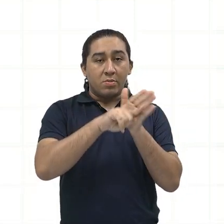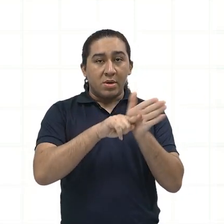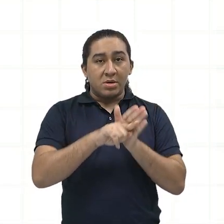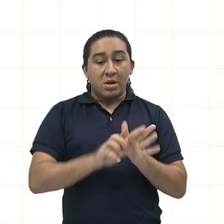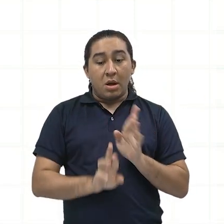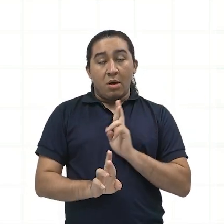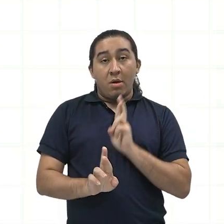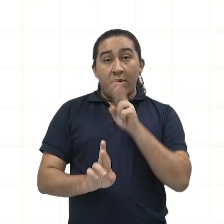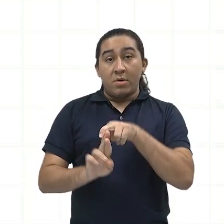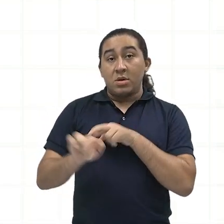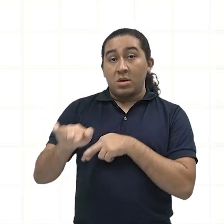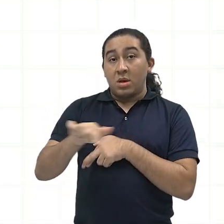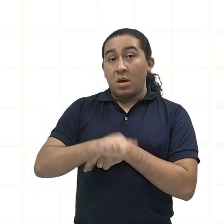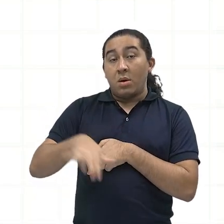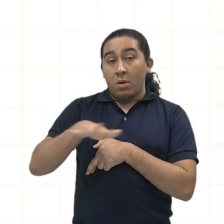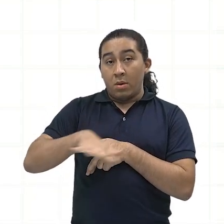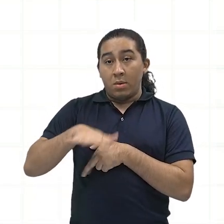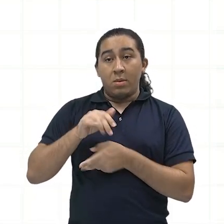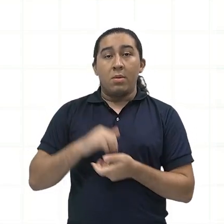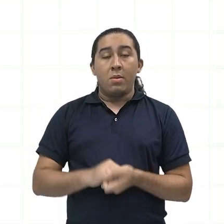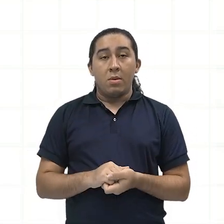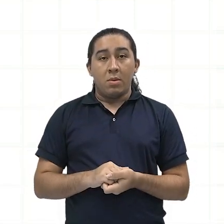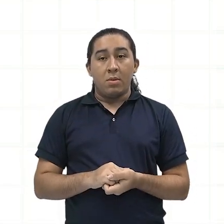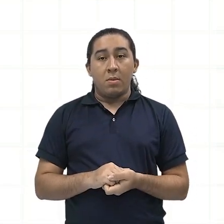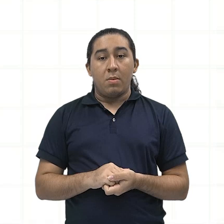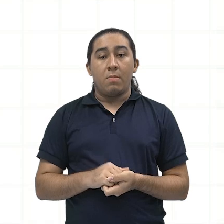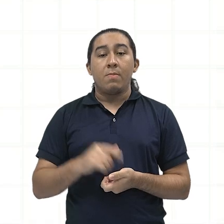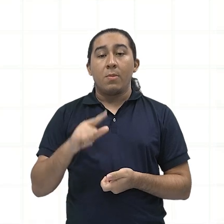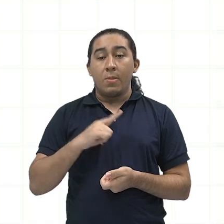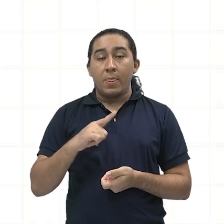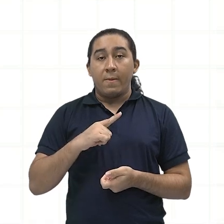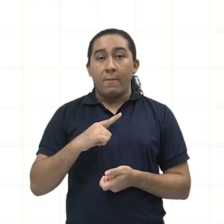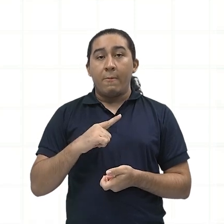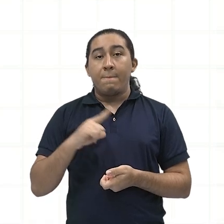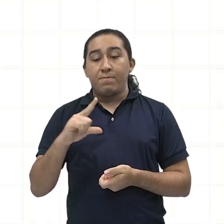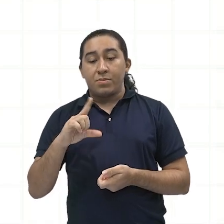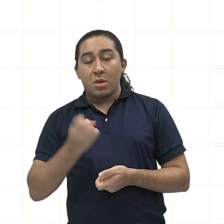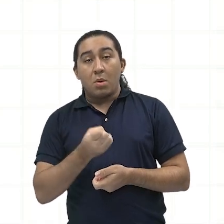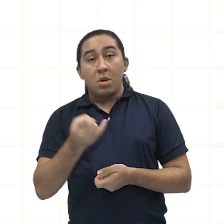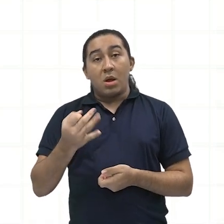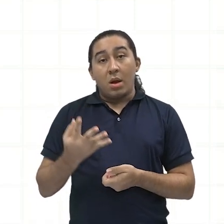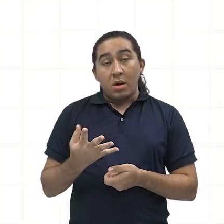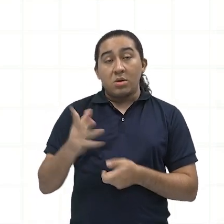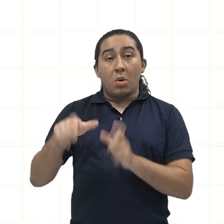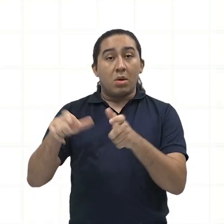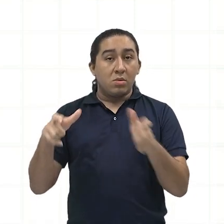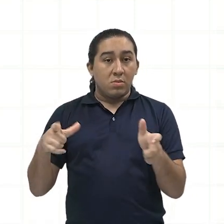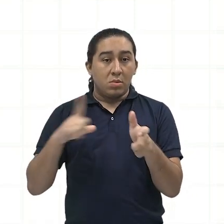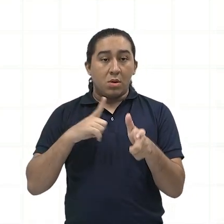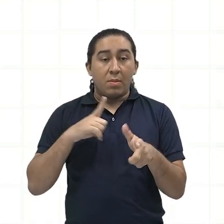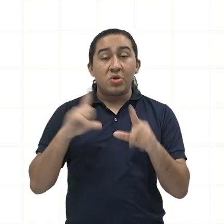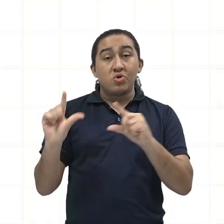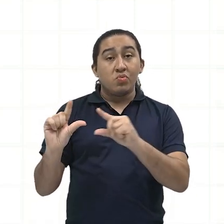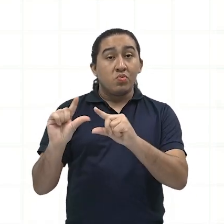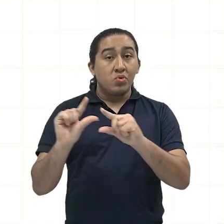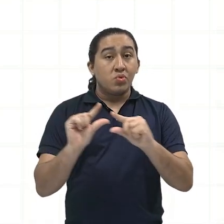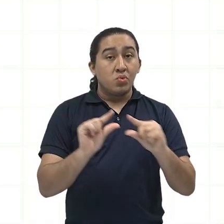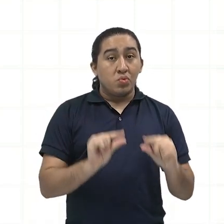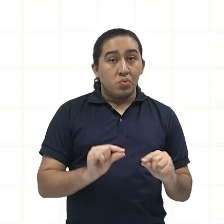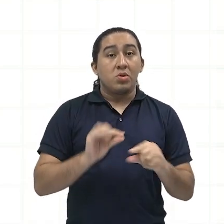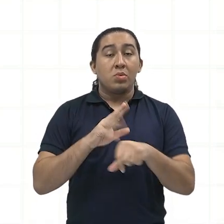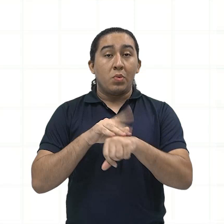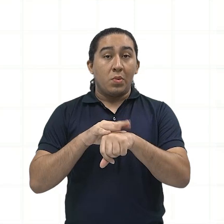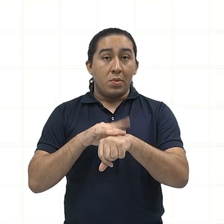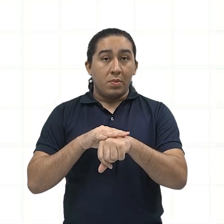isso para que aumentem a quantidade de casos em que a transmissão vai diminuindo cada vez mais durante